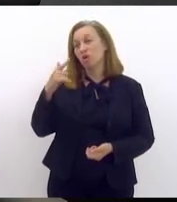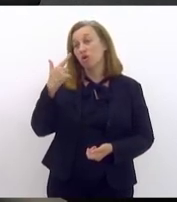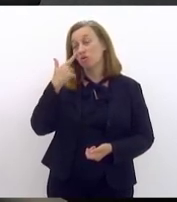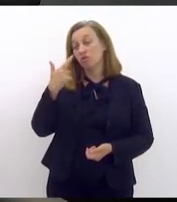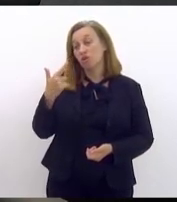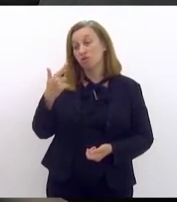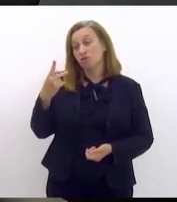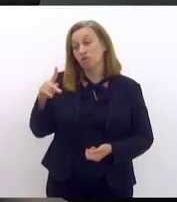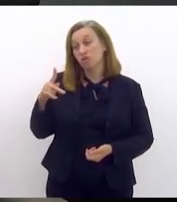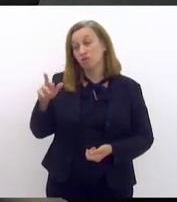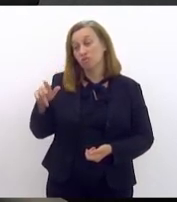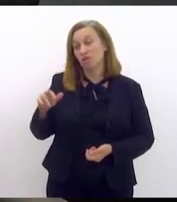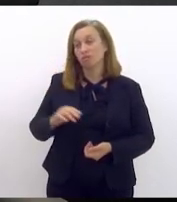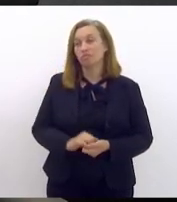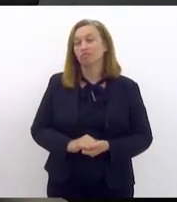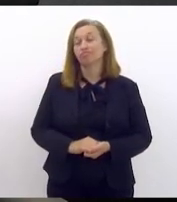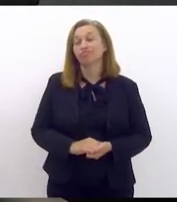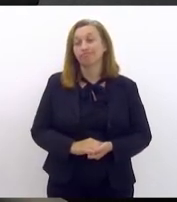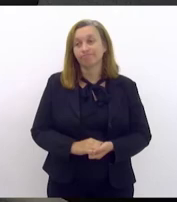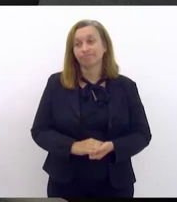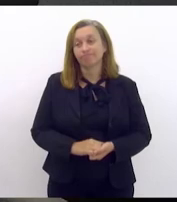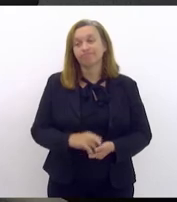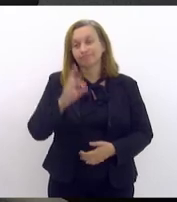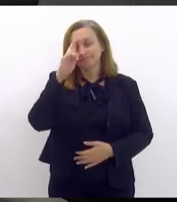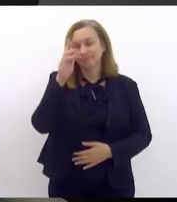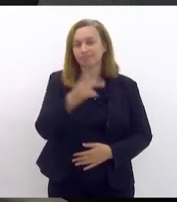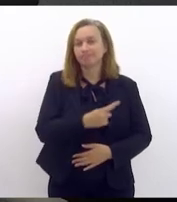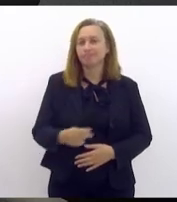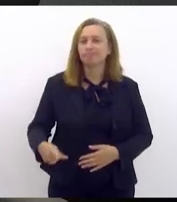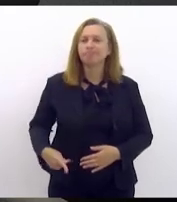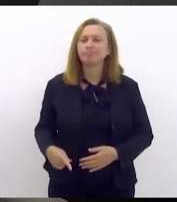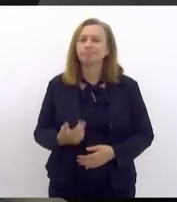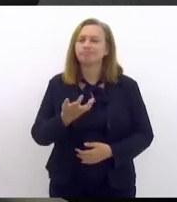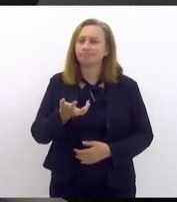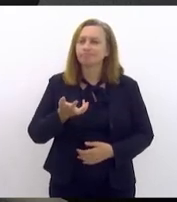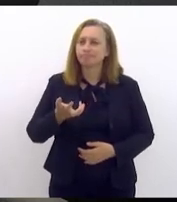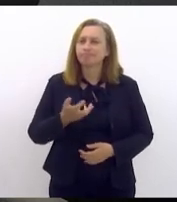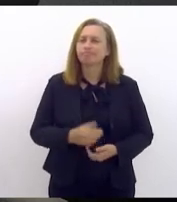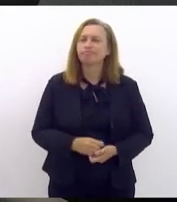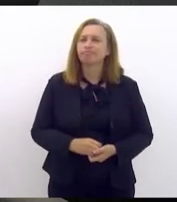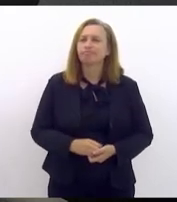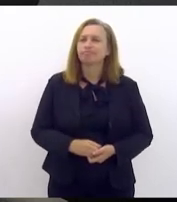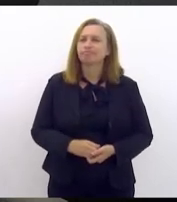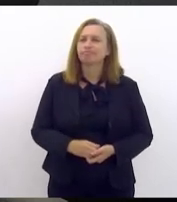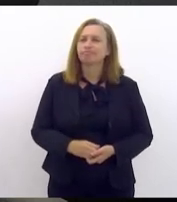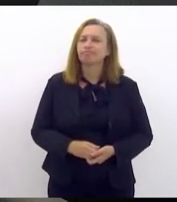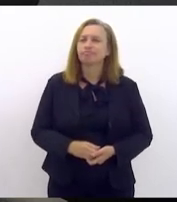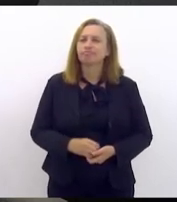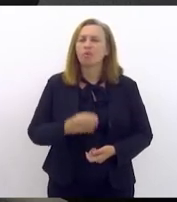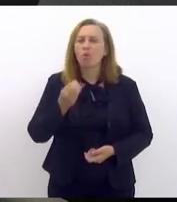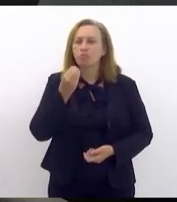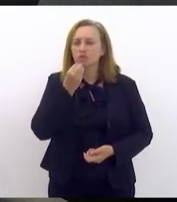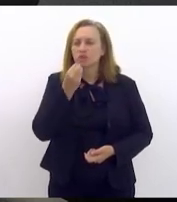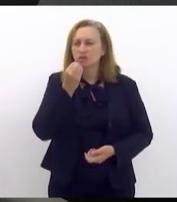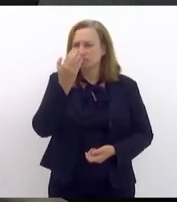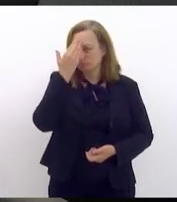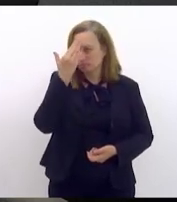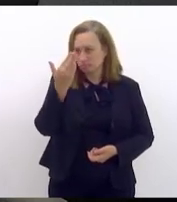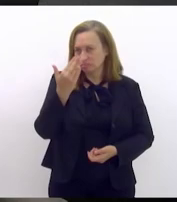irmão. Presidente, eu queria... Na verdade, eu não queria deixar passar a oportunidade de